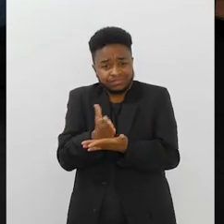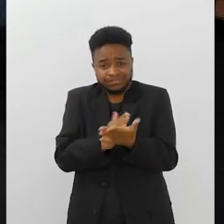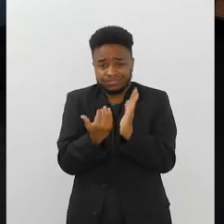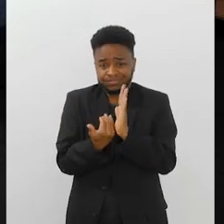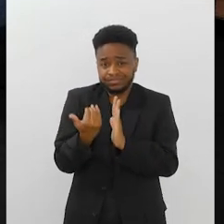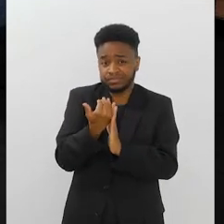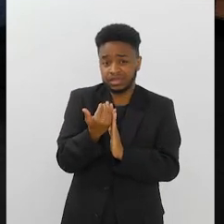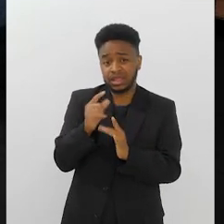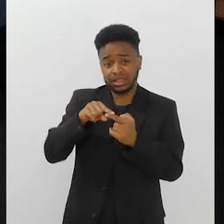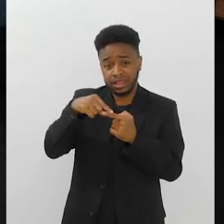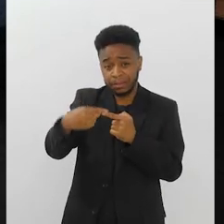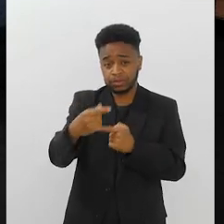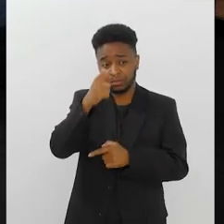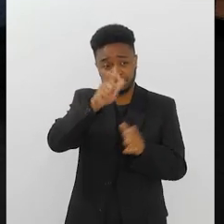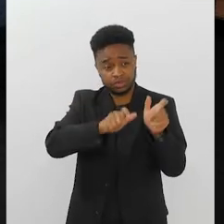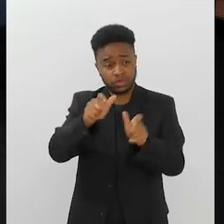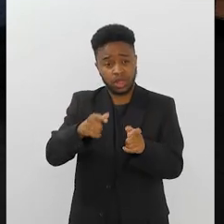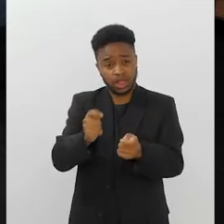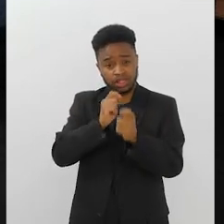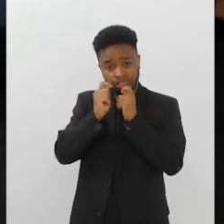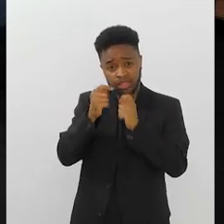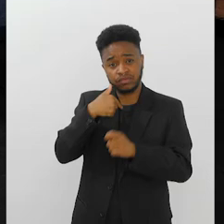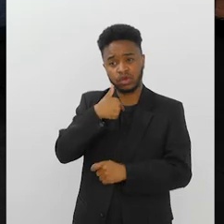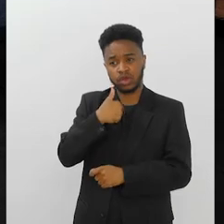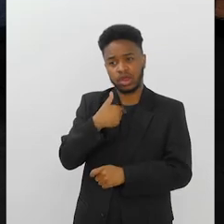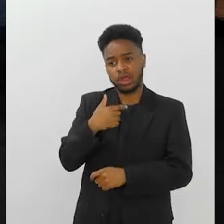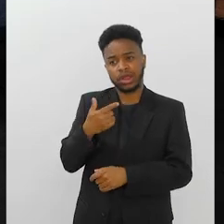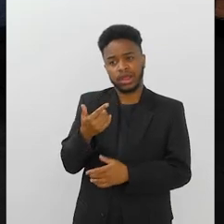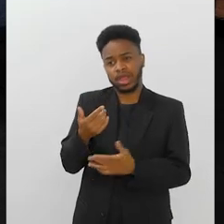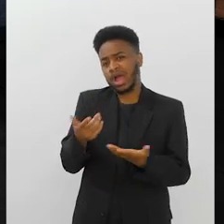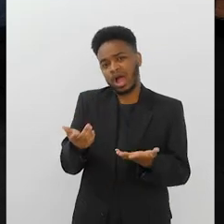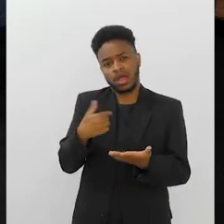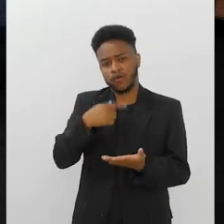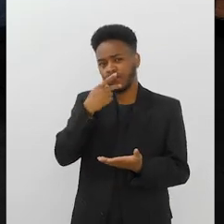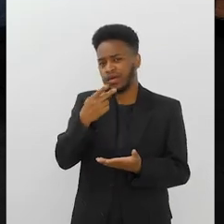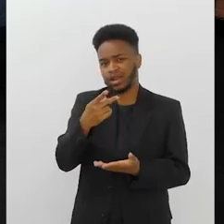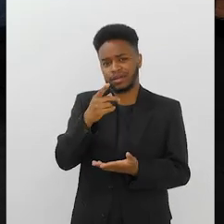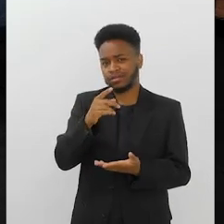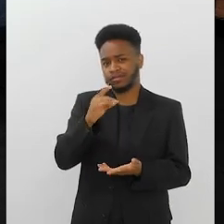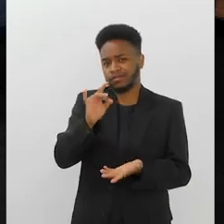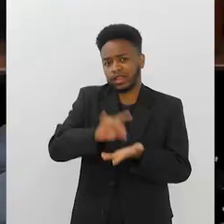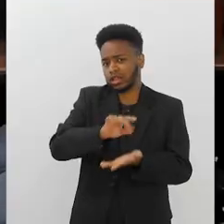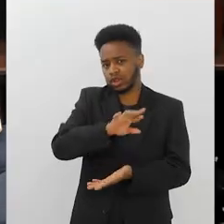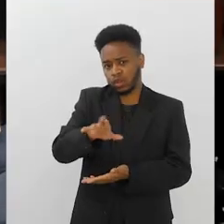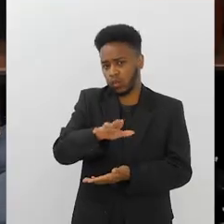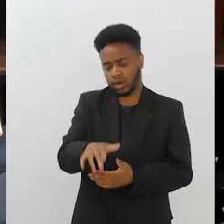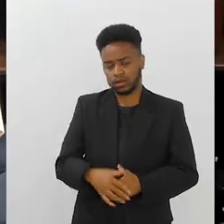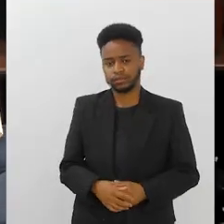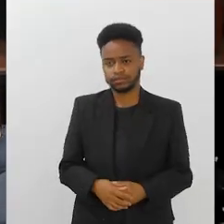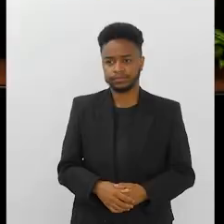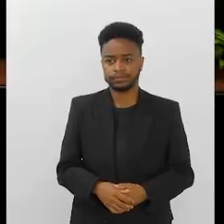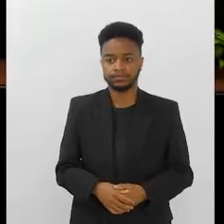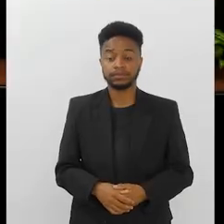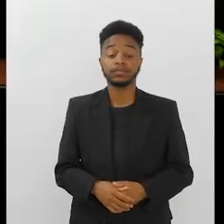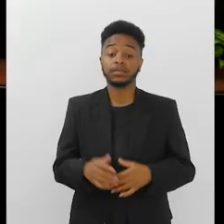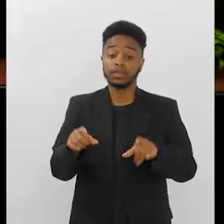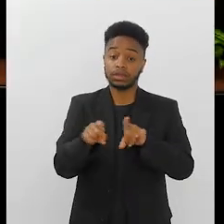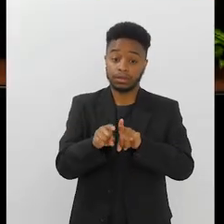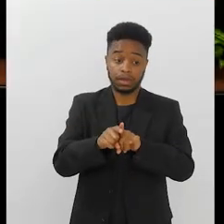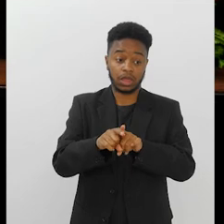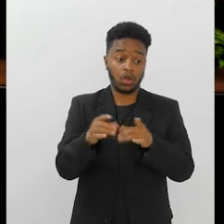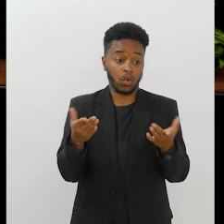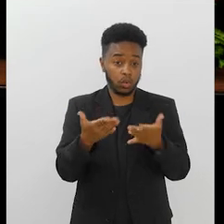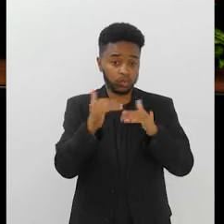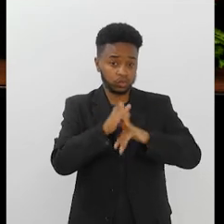na cadeira e aí eu fui entrevistada logo depois olha ah acabei com homem gente acab e hoje eu estava conversando sobre isso essas